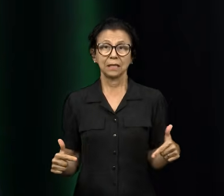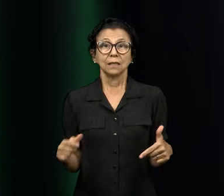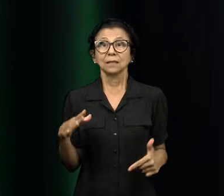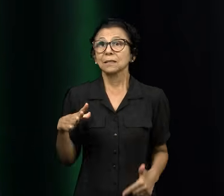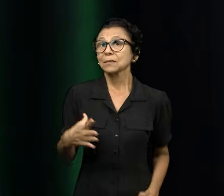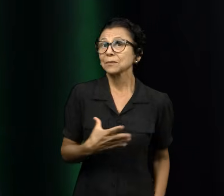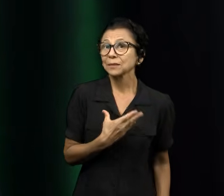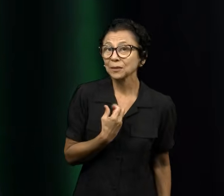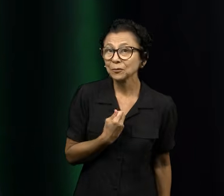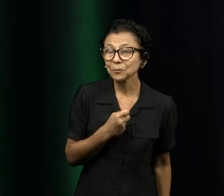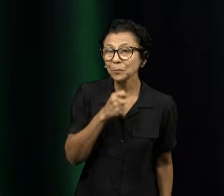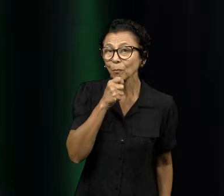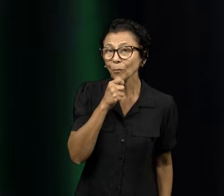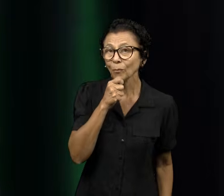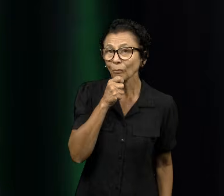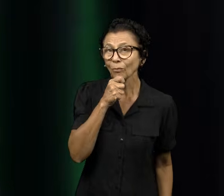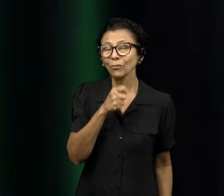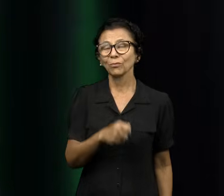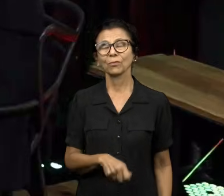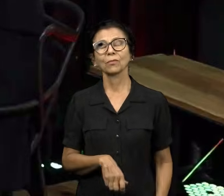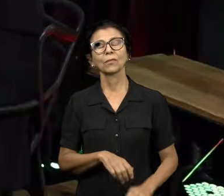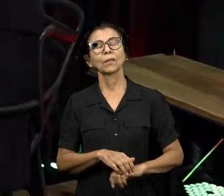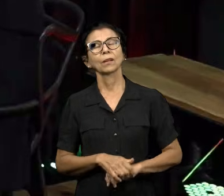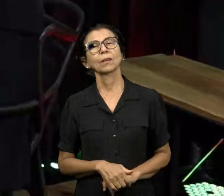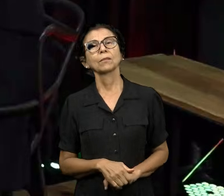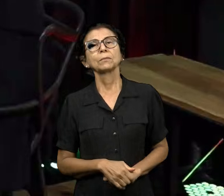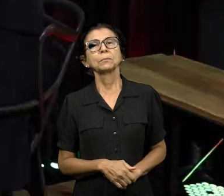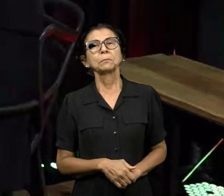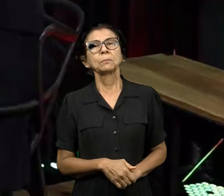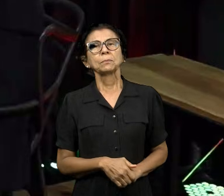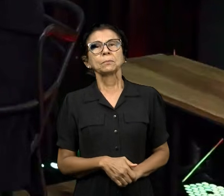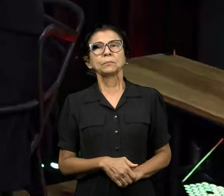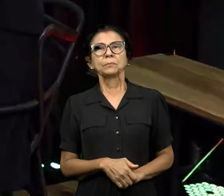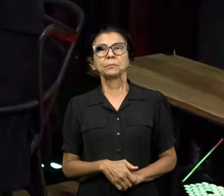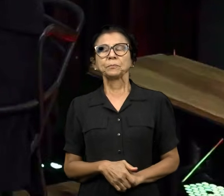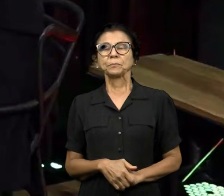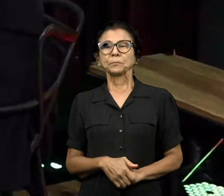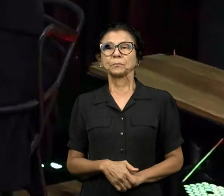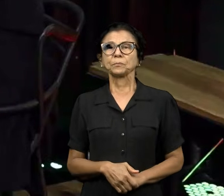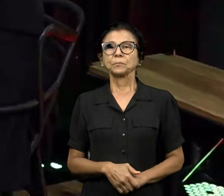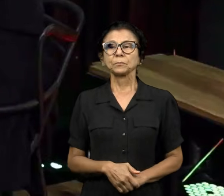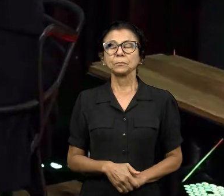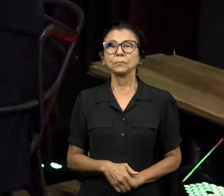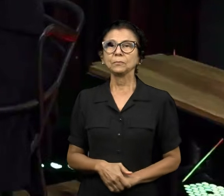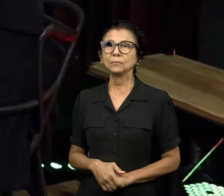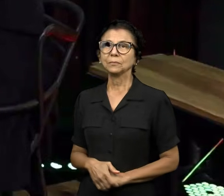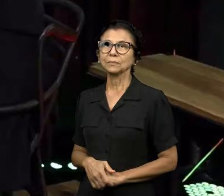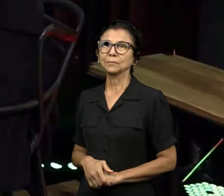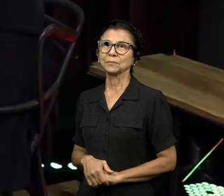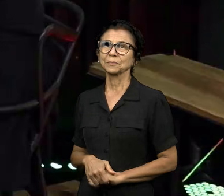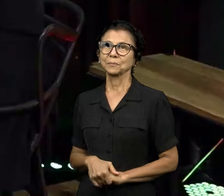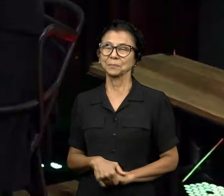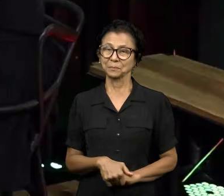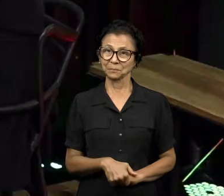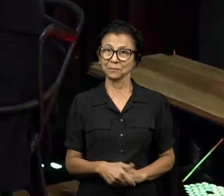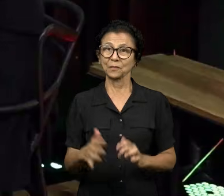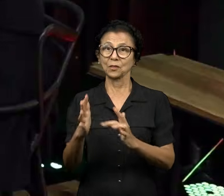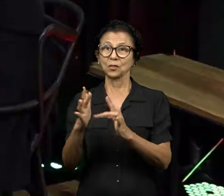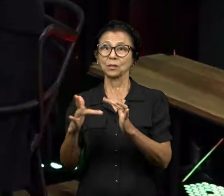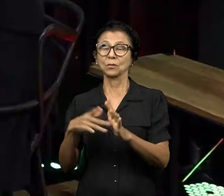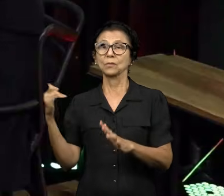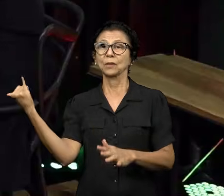É muito profundo e interessante porque o texto diz assim, em que a hora e agora é